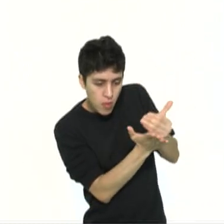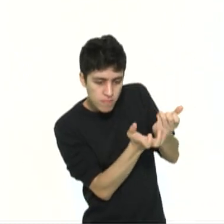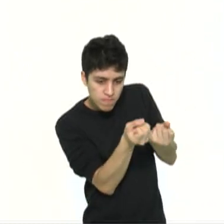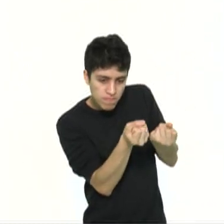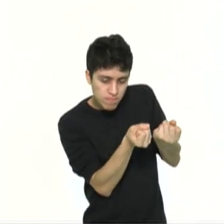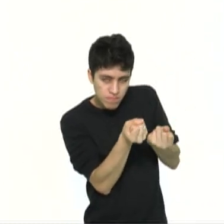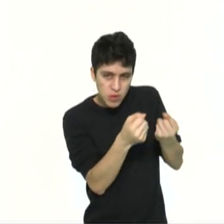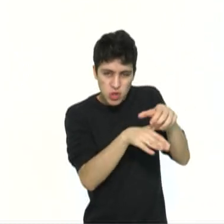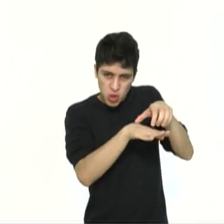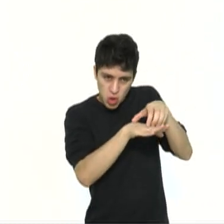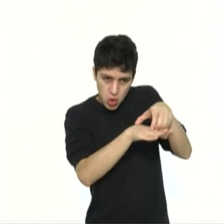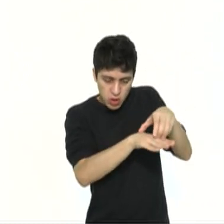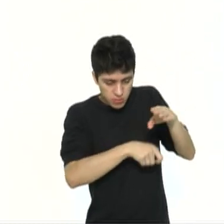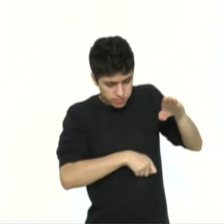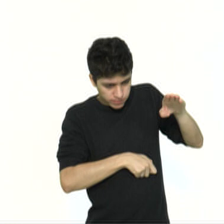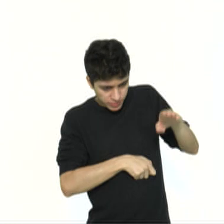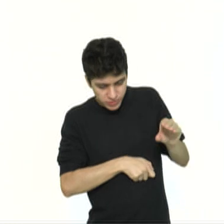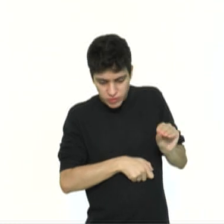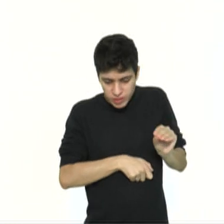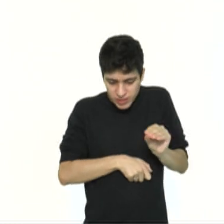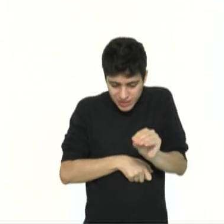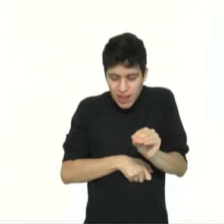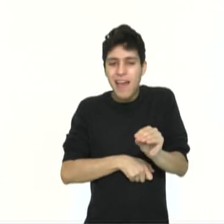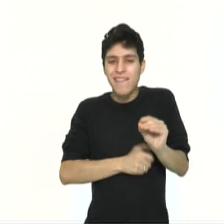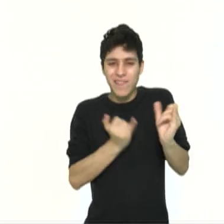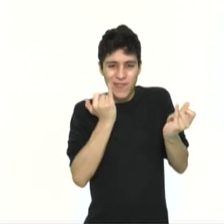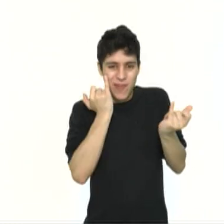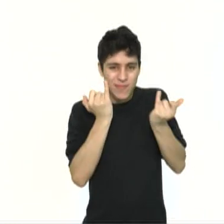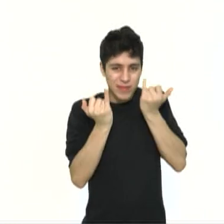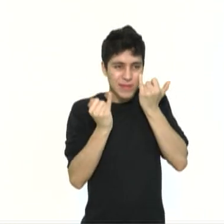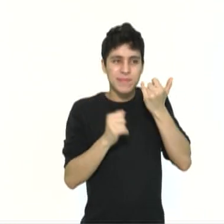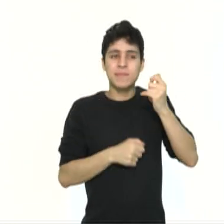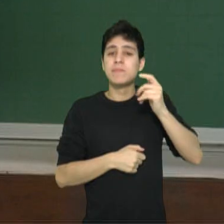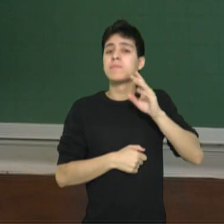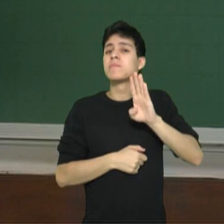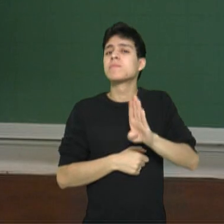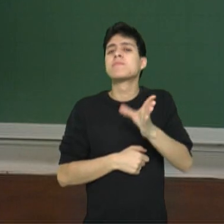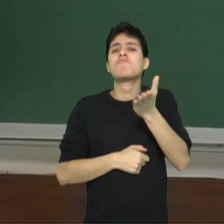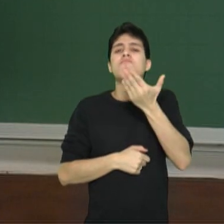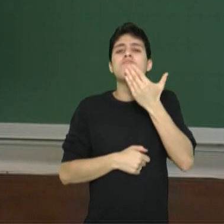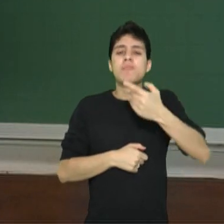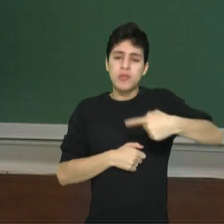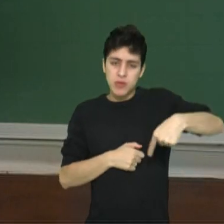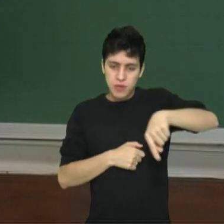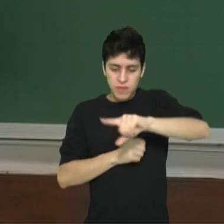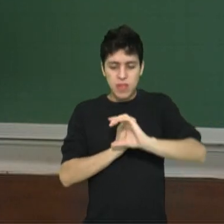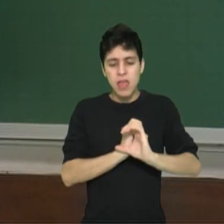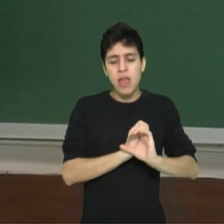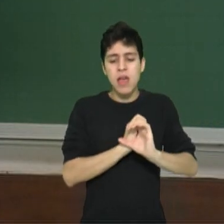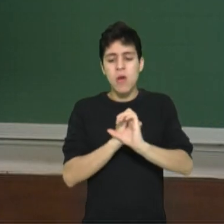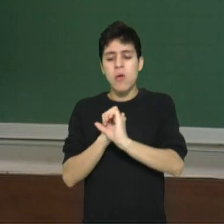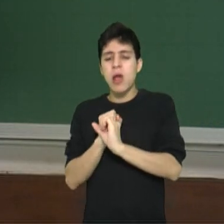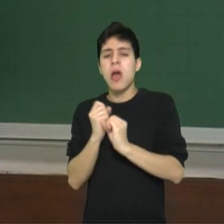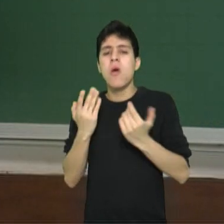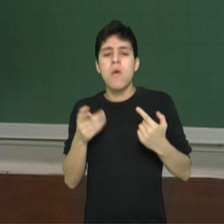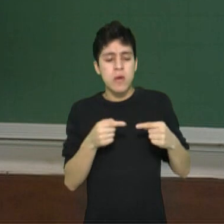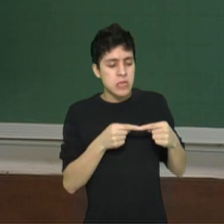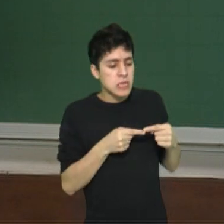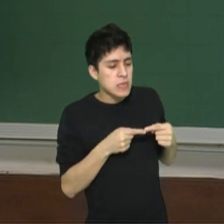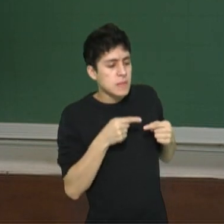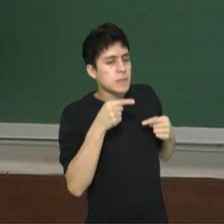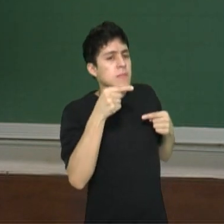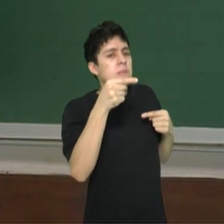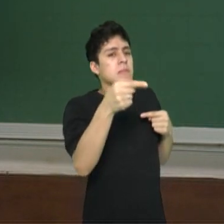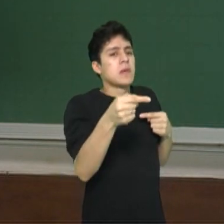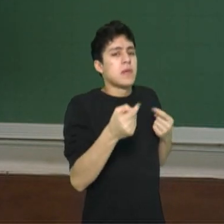final desse ônibus, que é bem tranquilo, né? A letra B, calcular qual foi o deslocamento desse